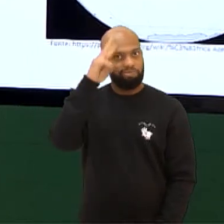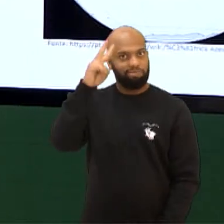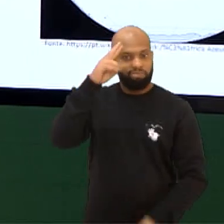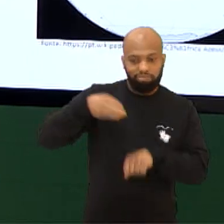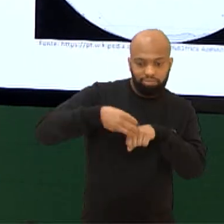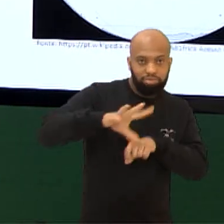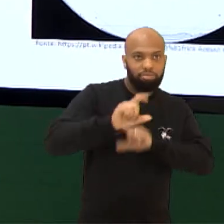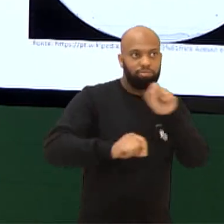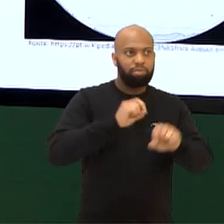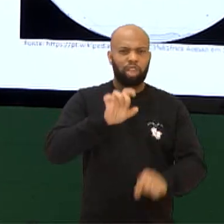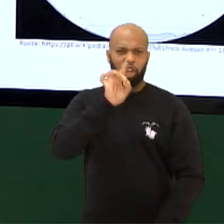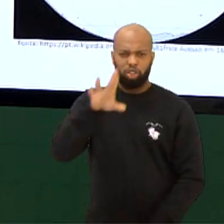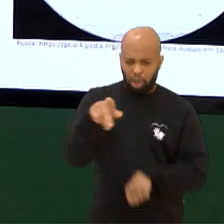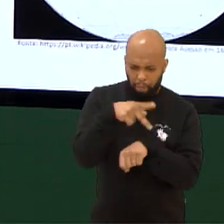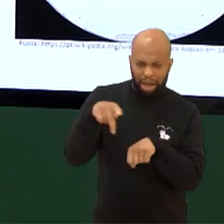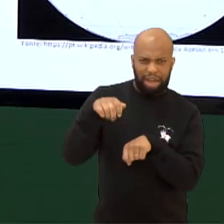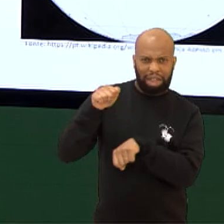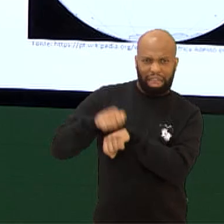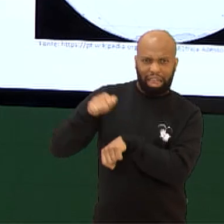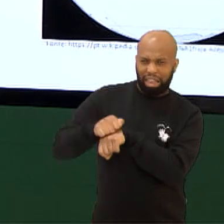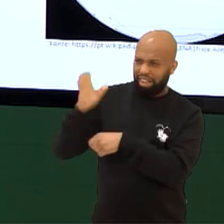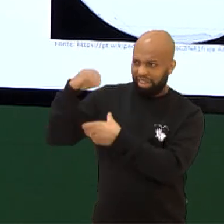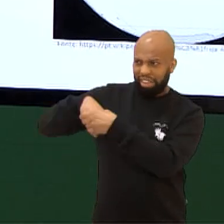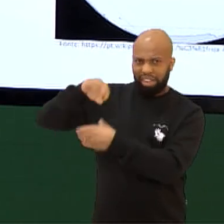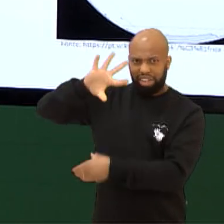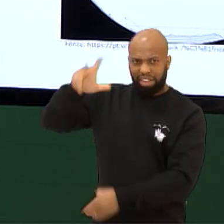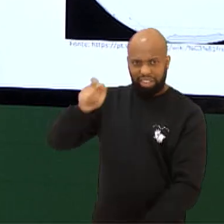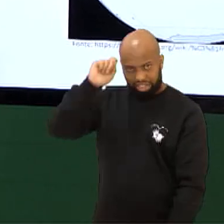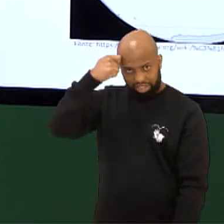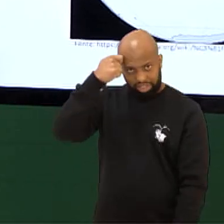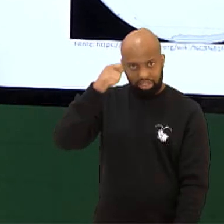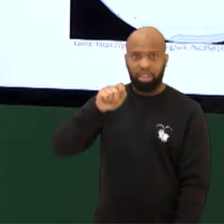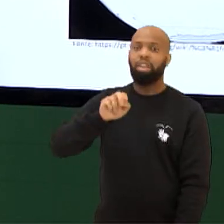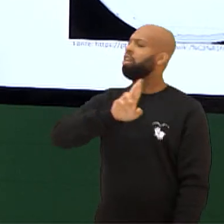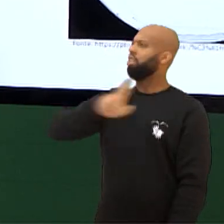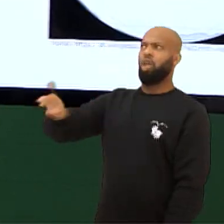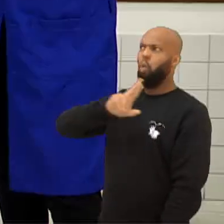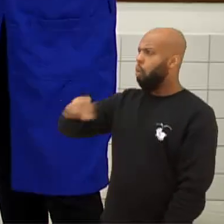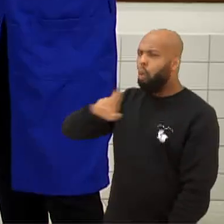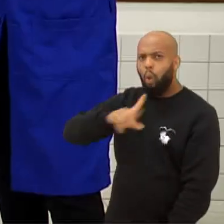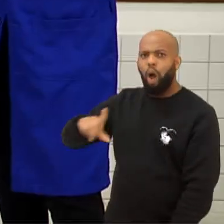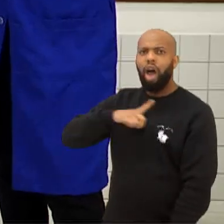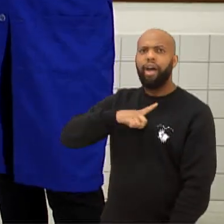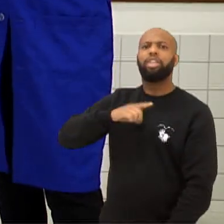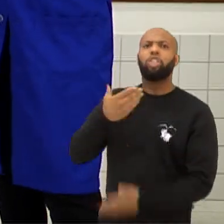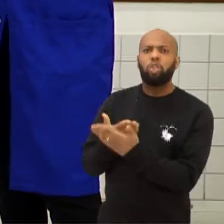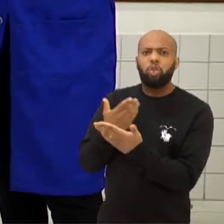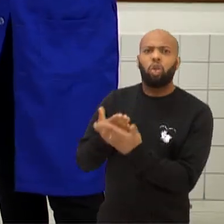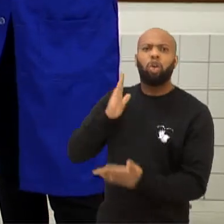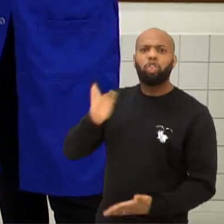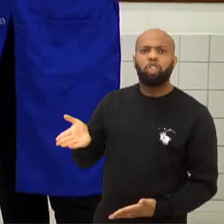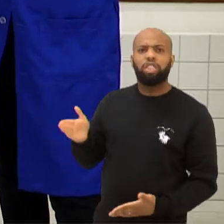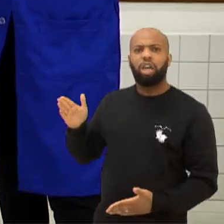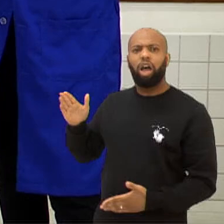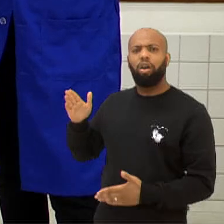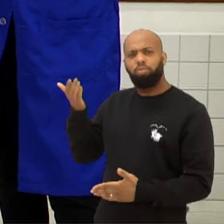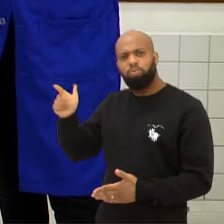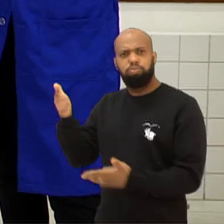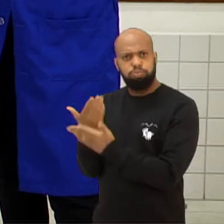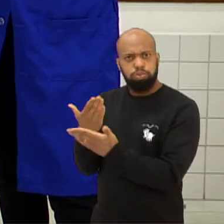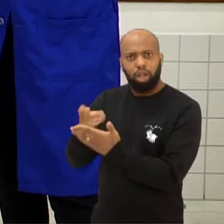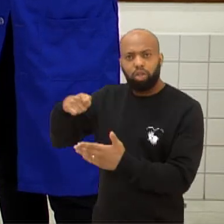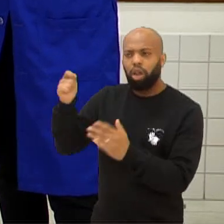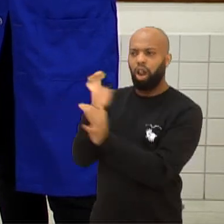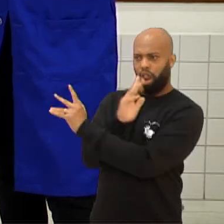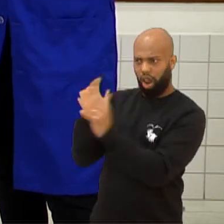professora, nós só temos países pobres no continente africano? Não, dimensionamos muito sobre isso durante as aulas de urbanização